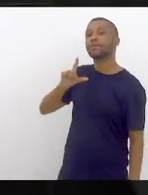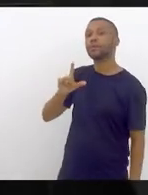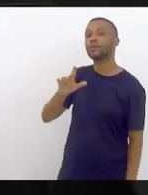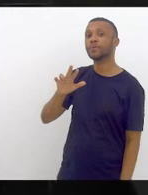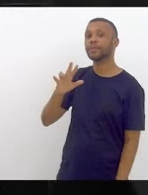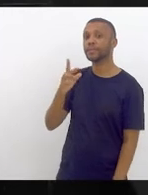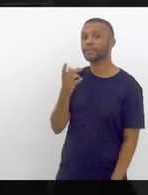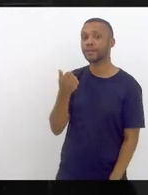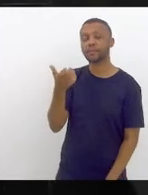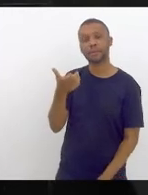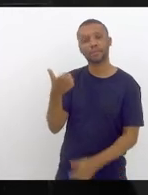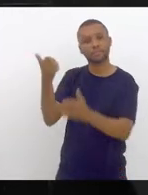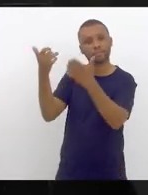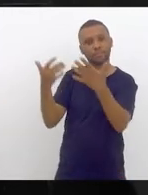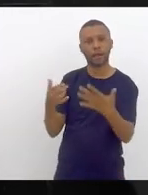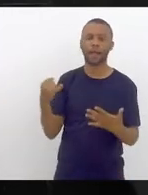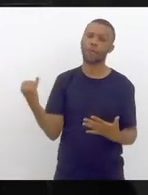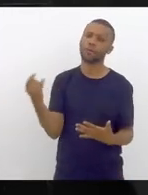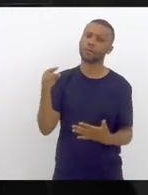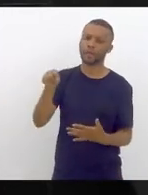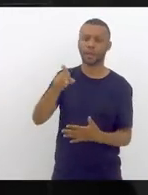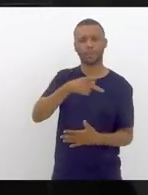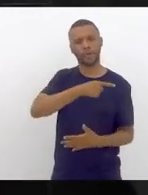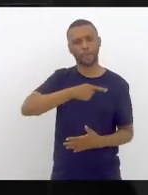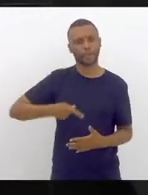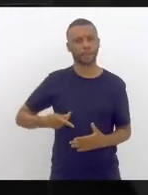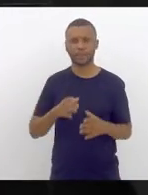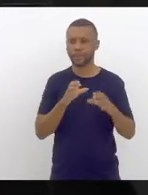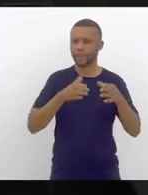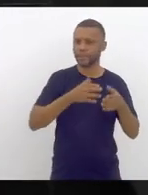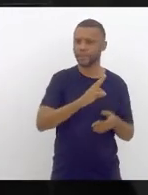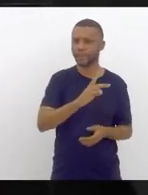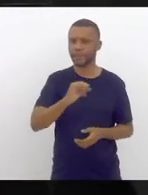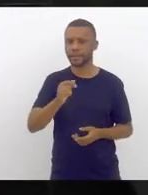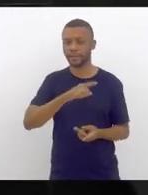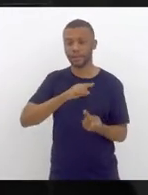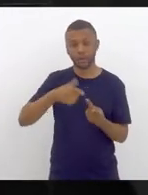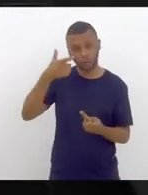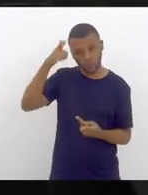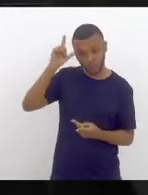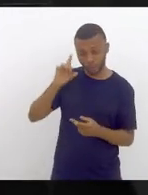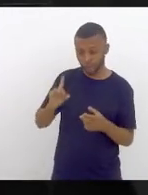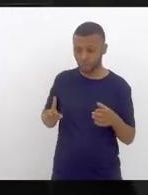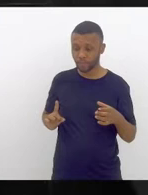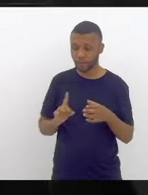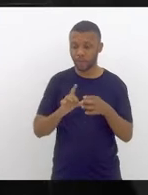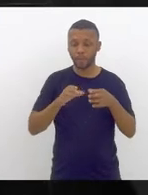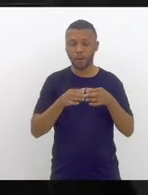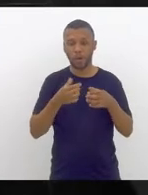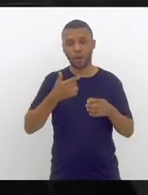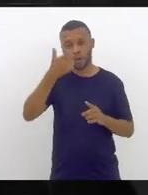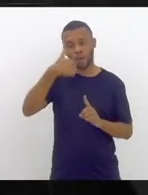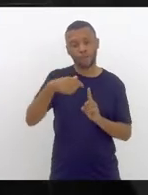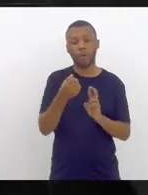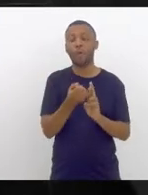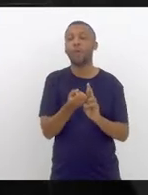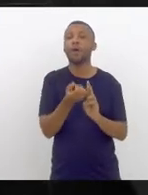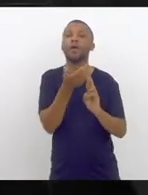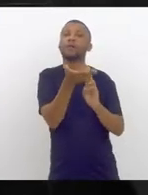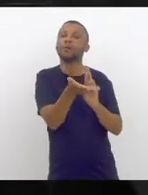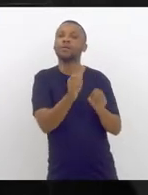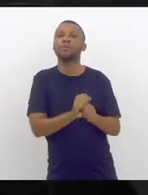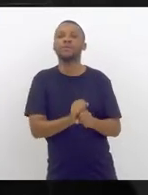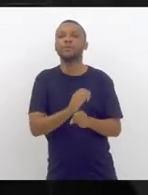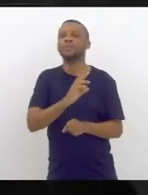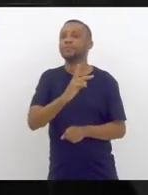é que olha que era que ressaltar que presidiu a nossa CPI Luiz Paulo aqui presente foi membro efetivo e eu fui relator e a CPI